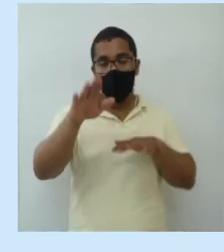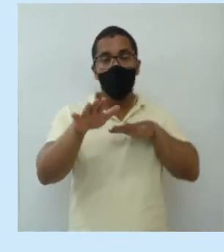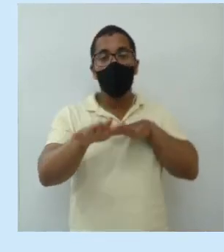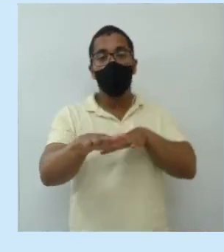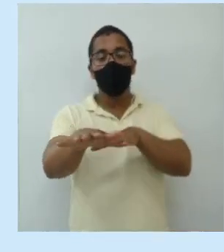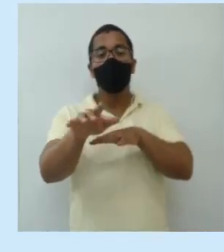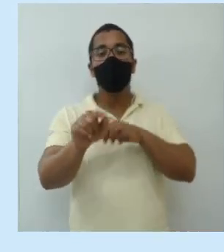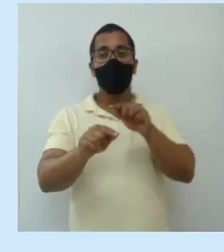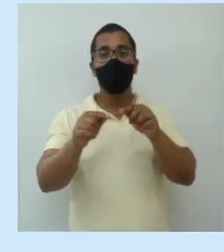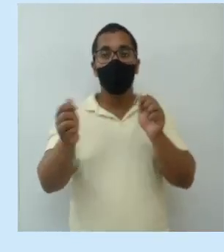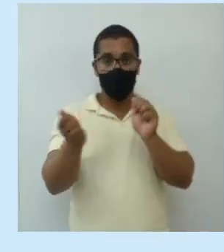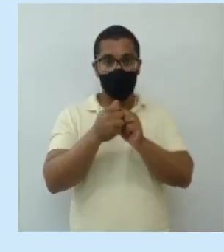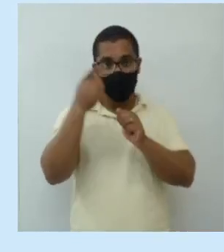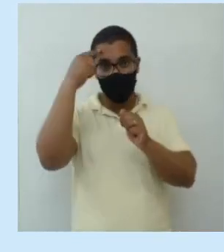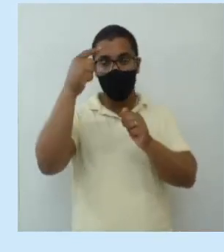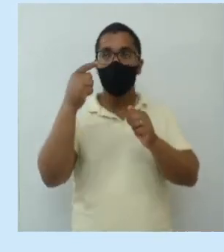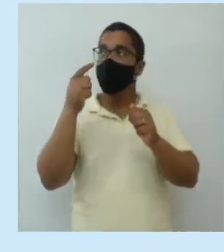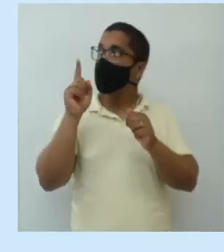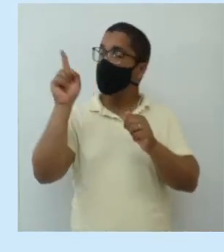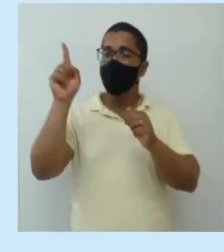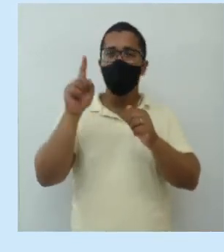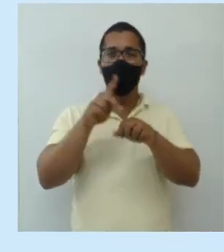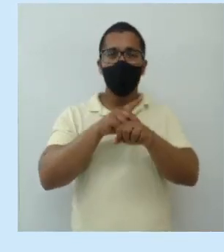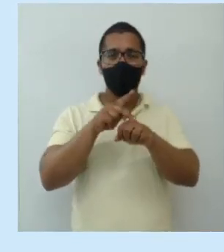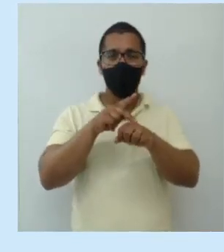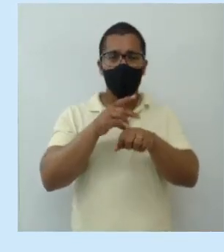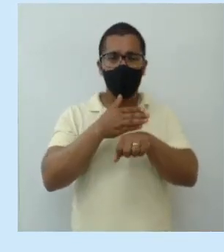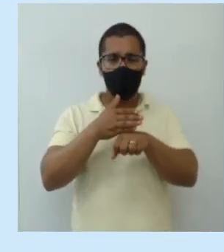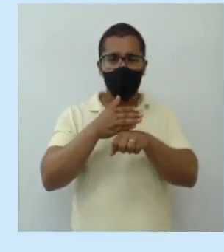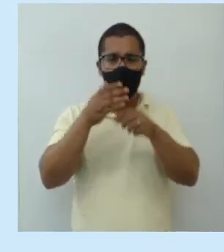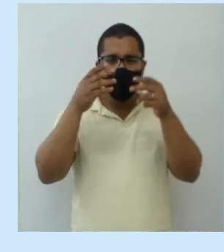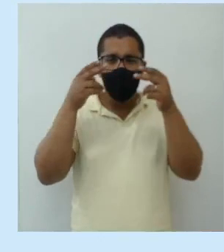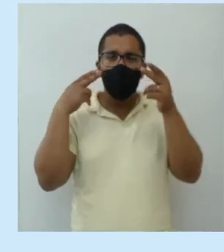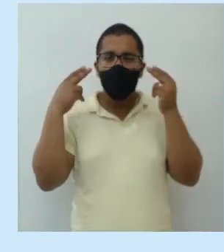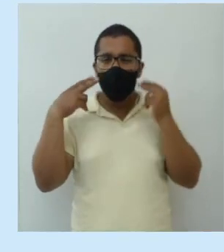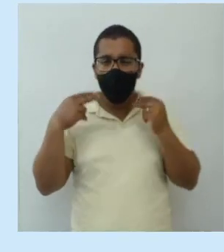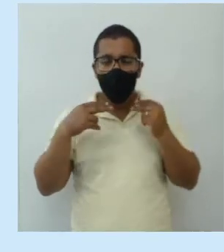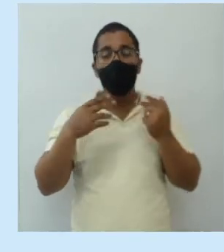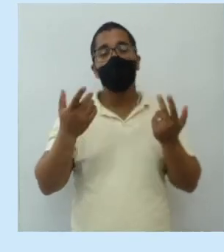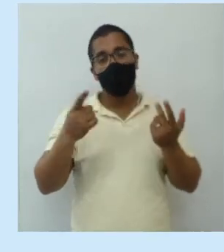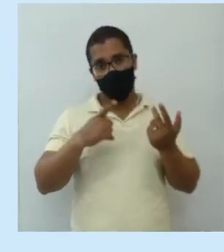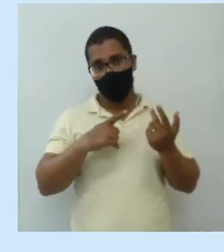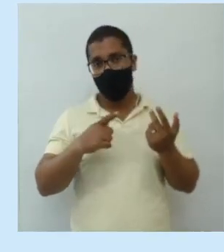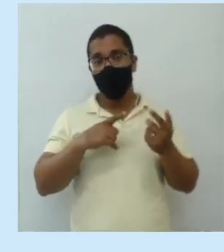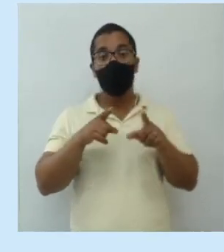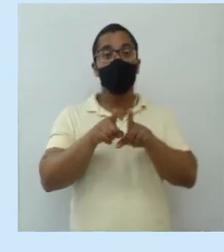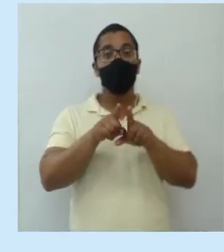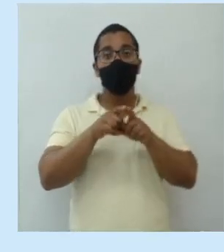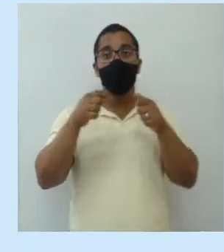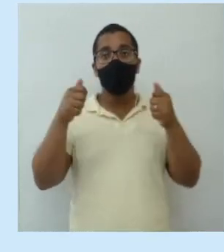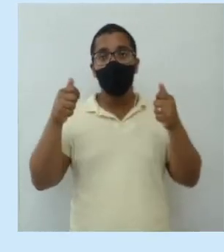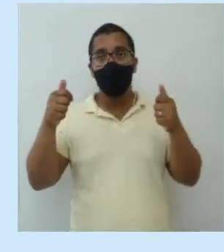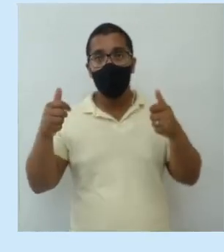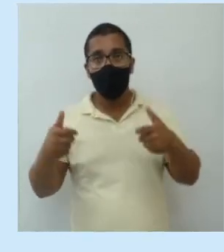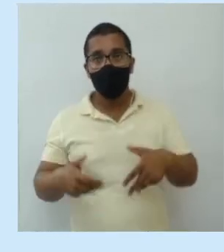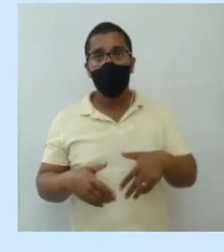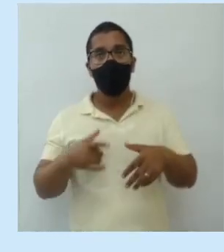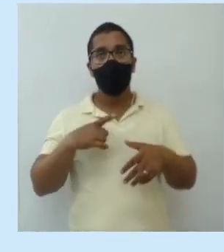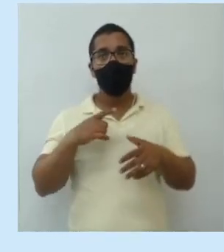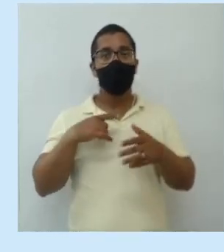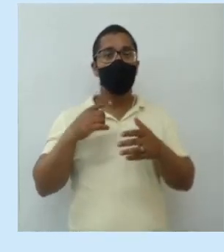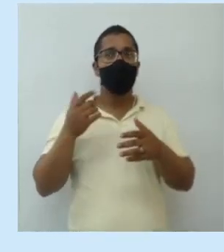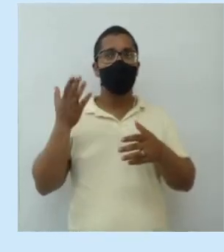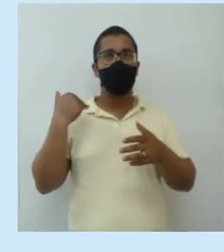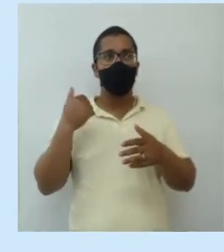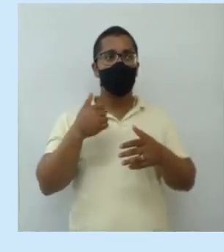os caras pintados na década de 80, nós podemos falar em década de 80 e década de